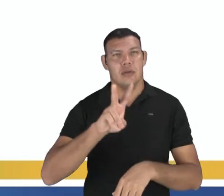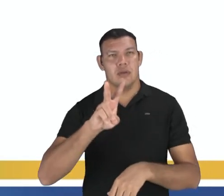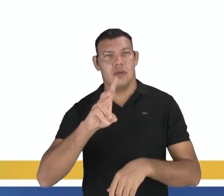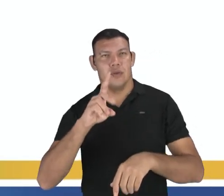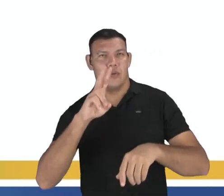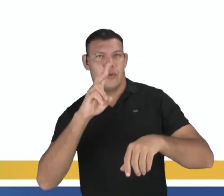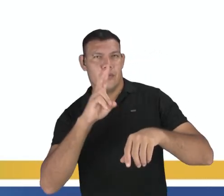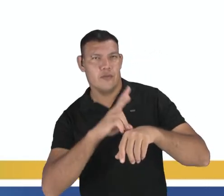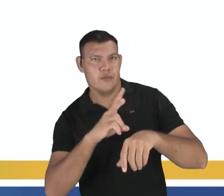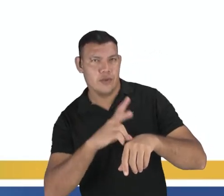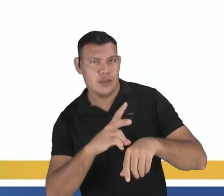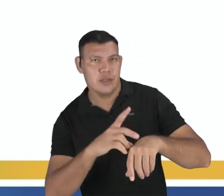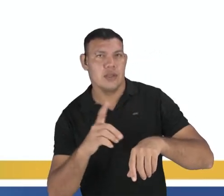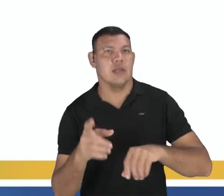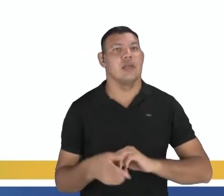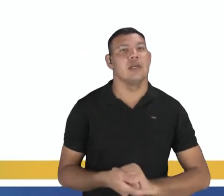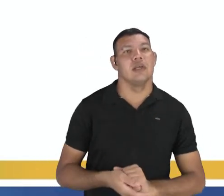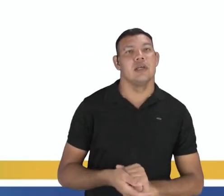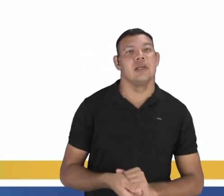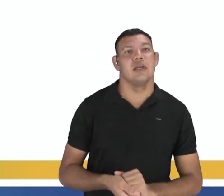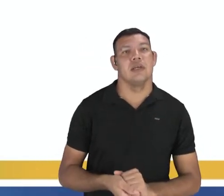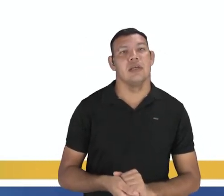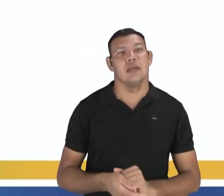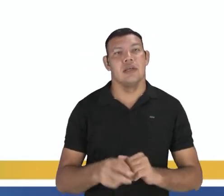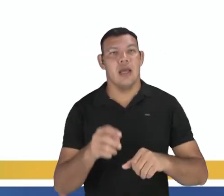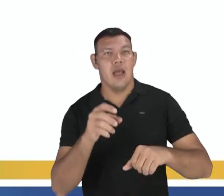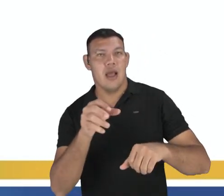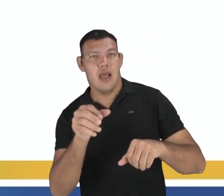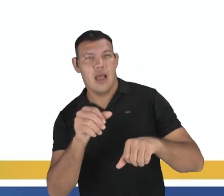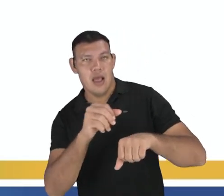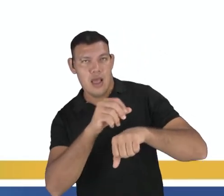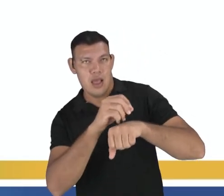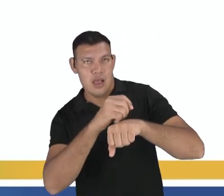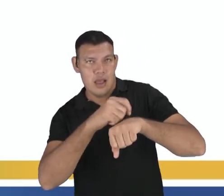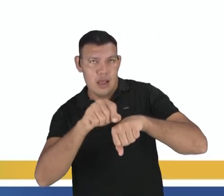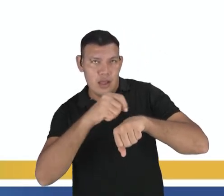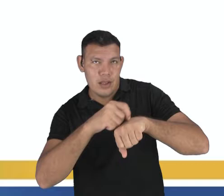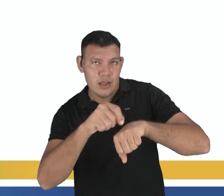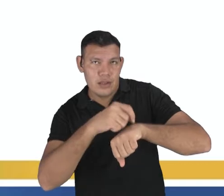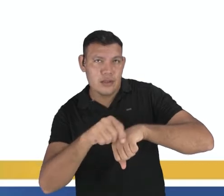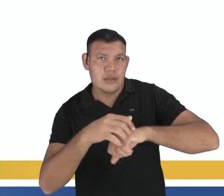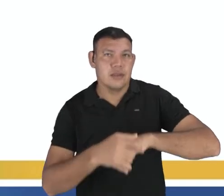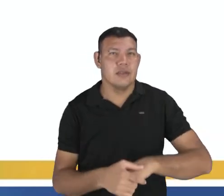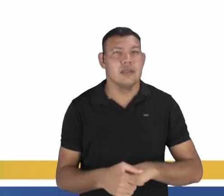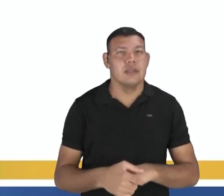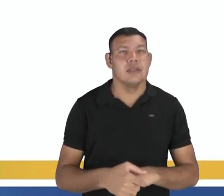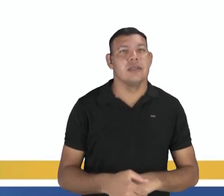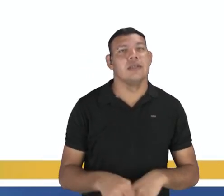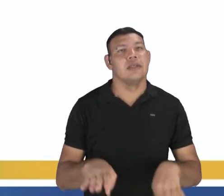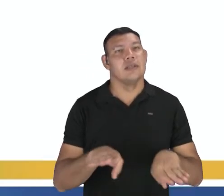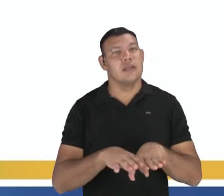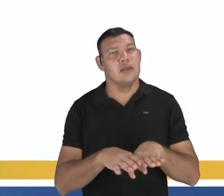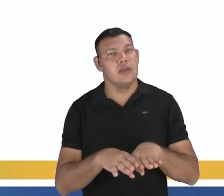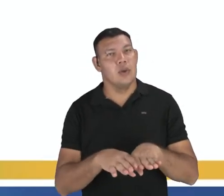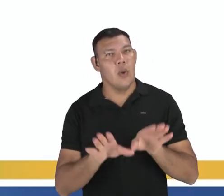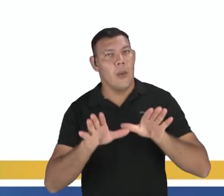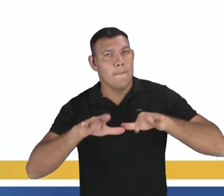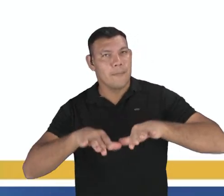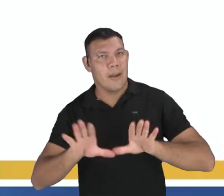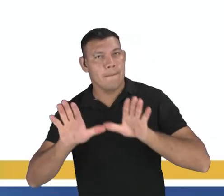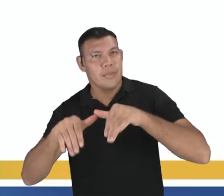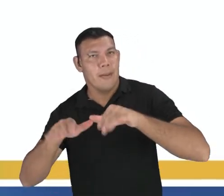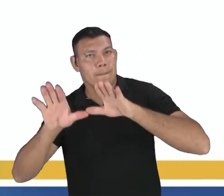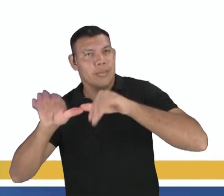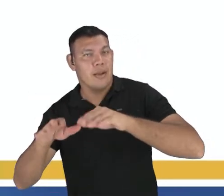passa. Guilherme de Almeida. Nós temos 3 textos diferentes, mas só que cada foco dele é o quê? A